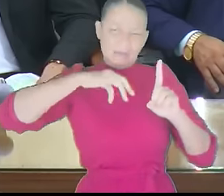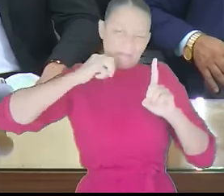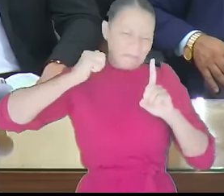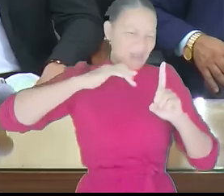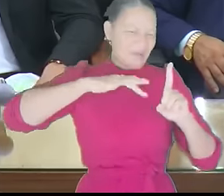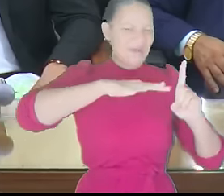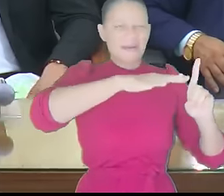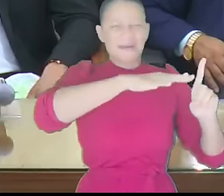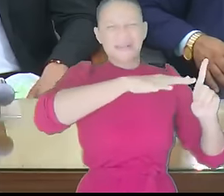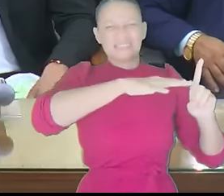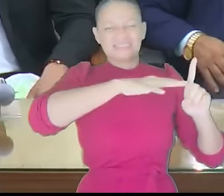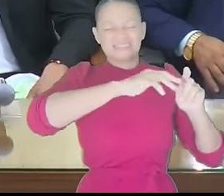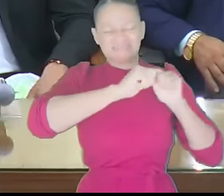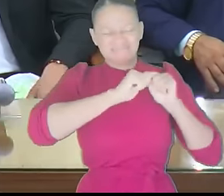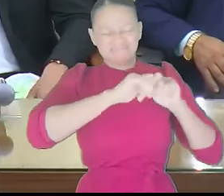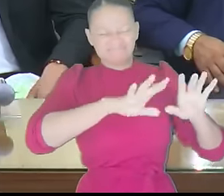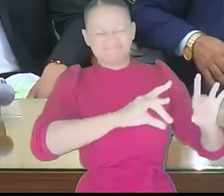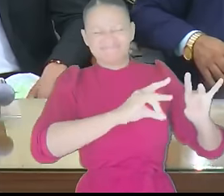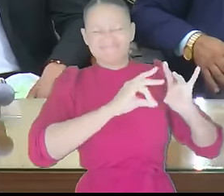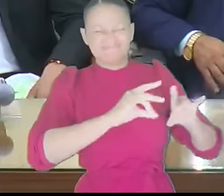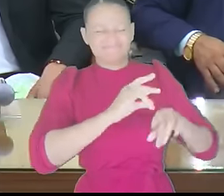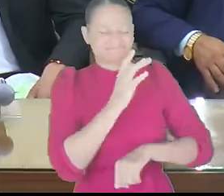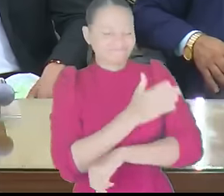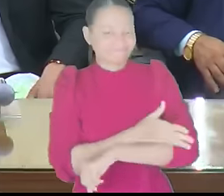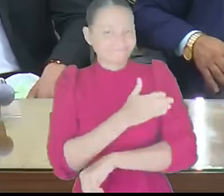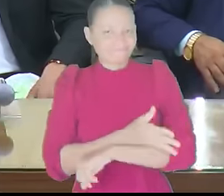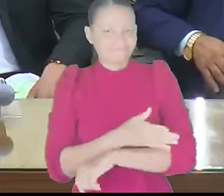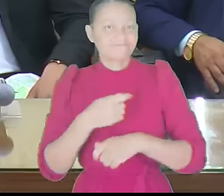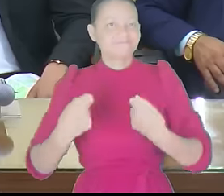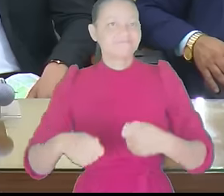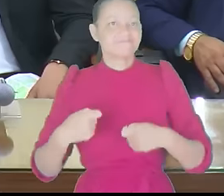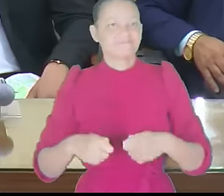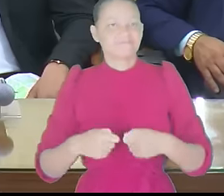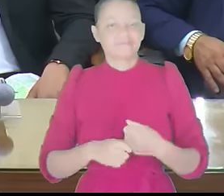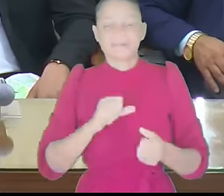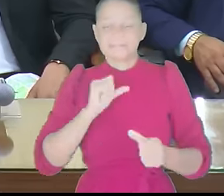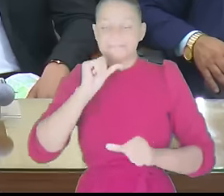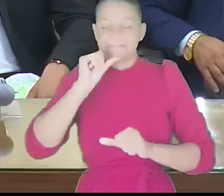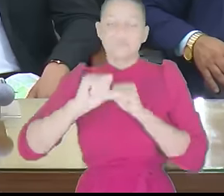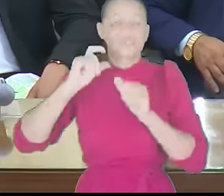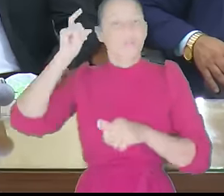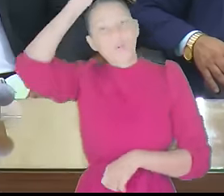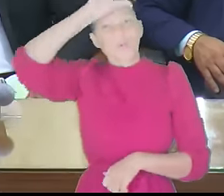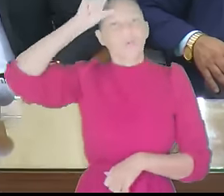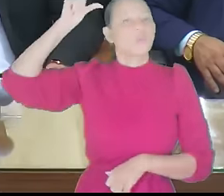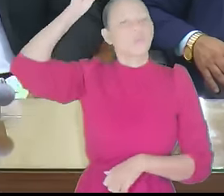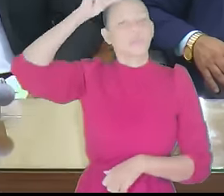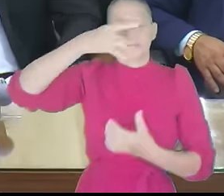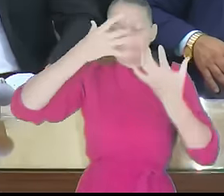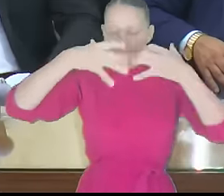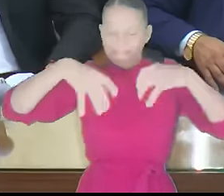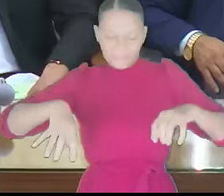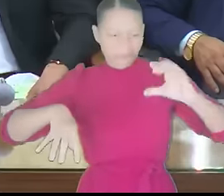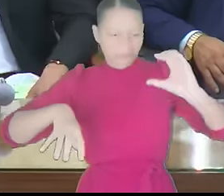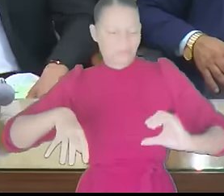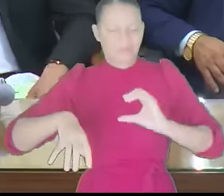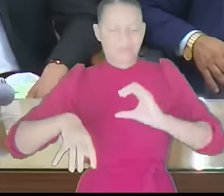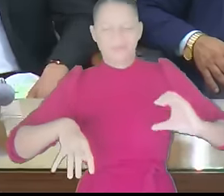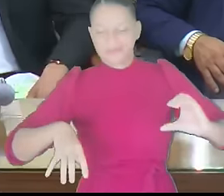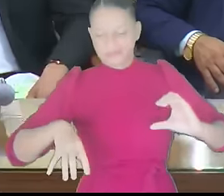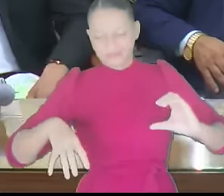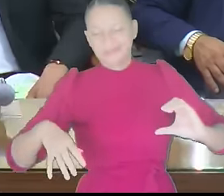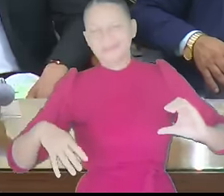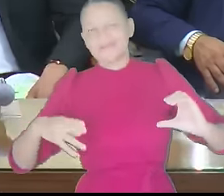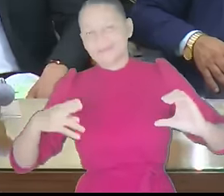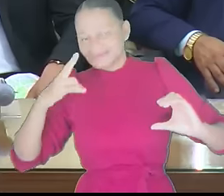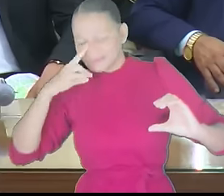A idolatria tomou conta na Idade Média. Vocês sabem, não foi preciso depois fazer a reforma protestante? Tanta doutrina, tanta coisa que desviava.